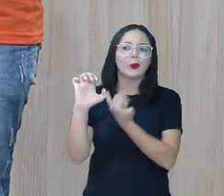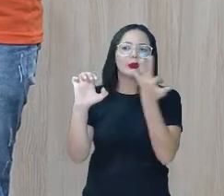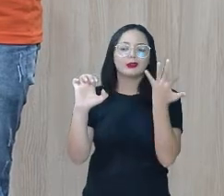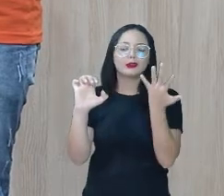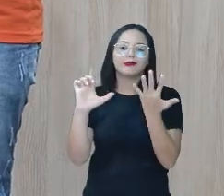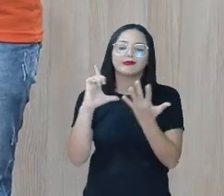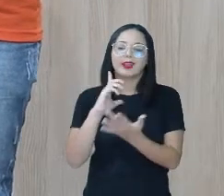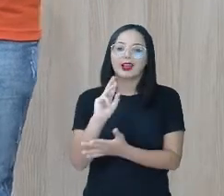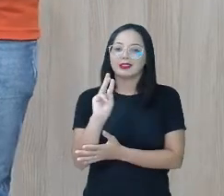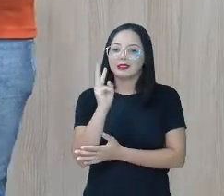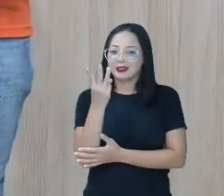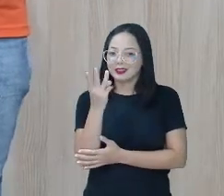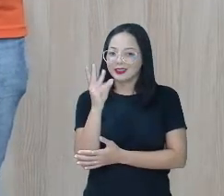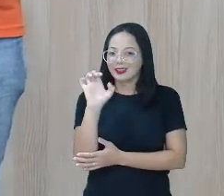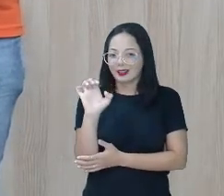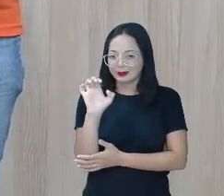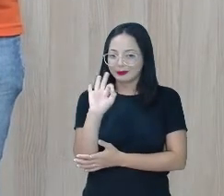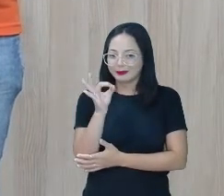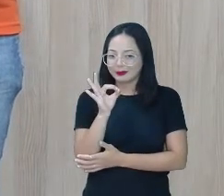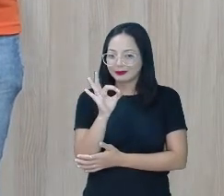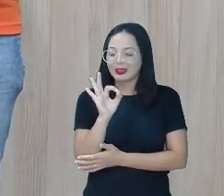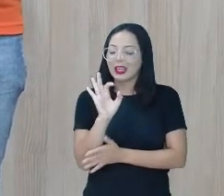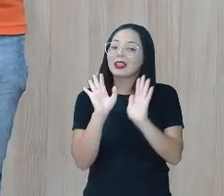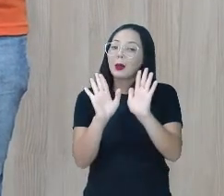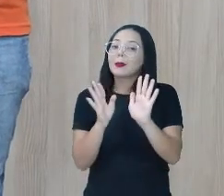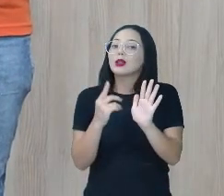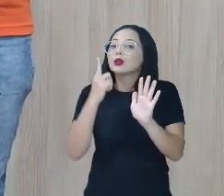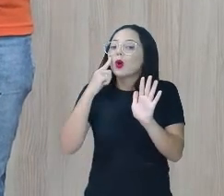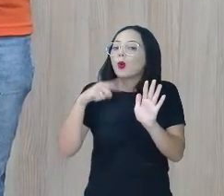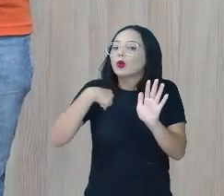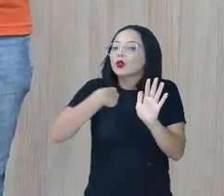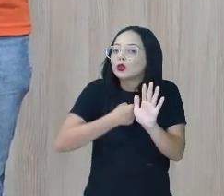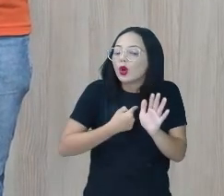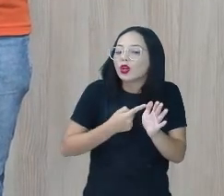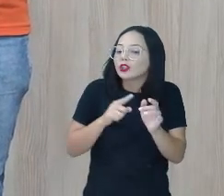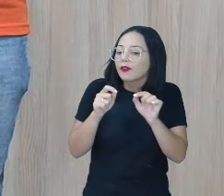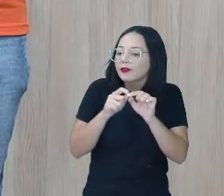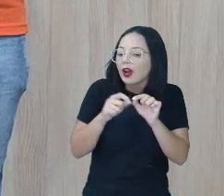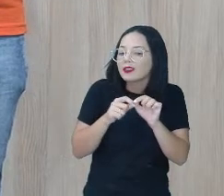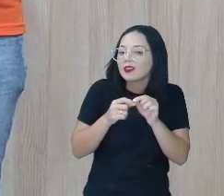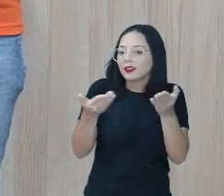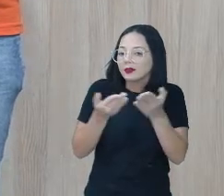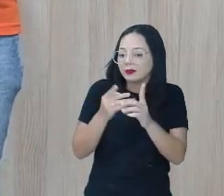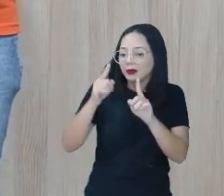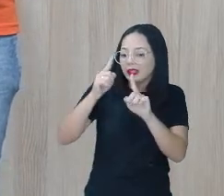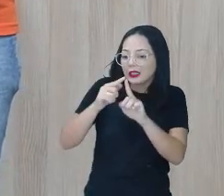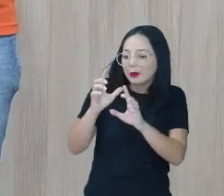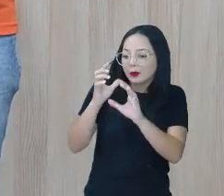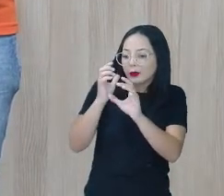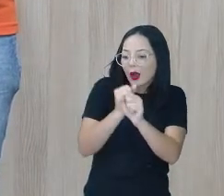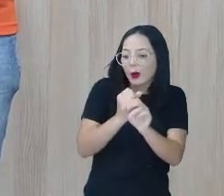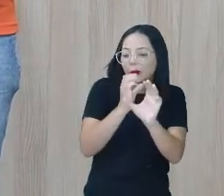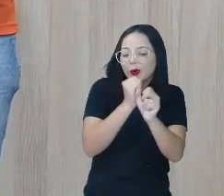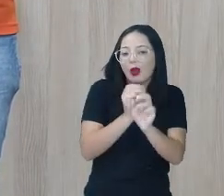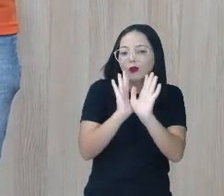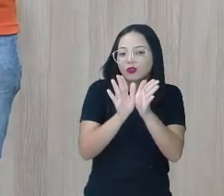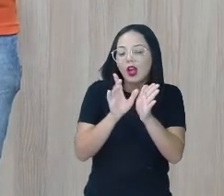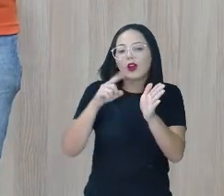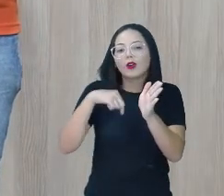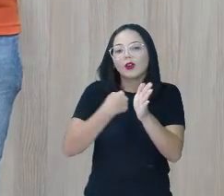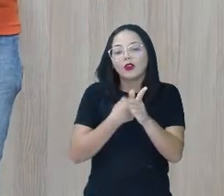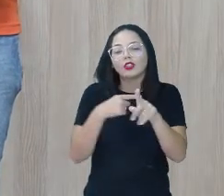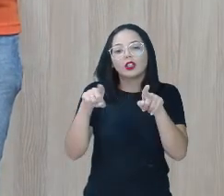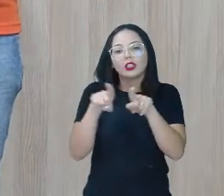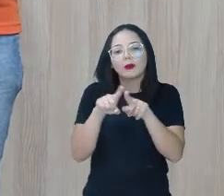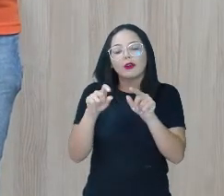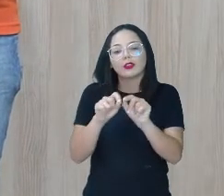tenho um total de 3E. Sendo que quando a gente está fazendo esse tipo de cálculo, certo? A gente está fazendo